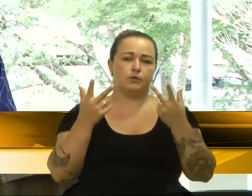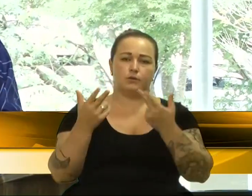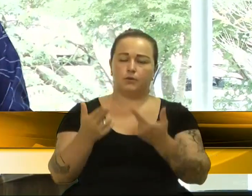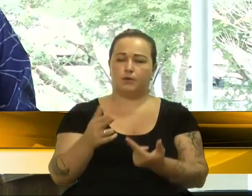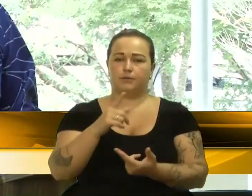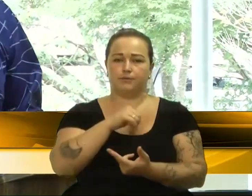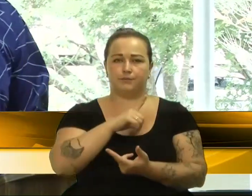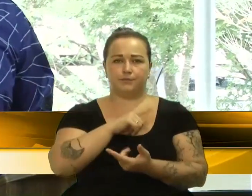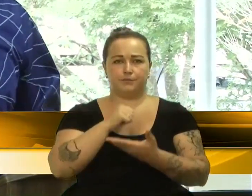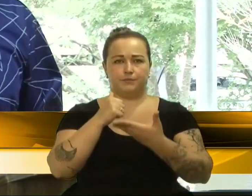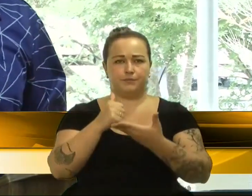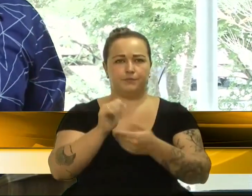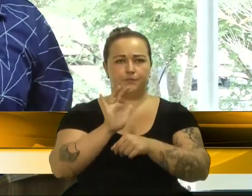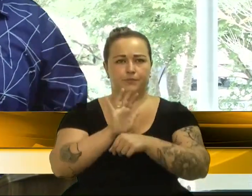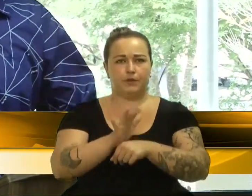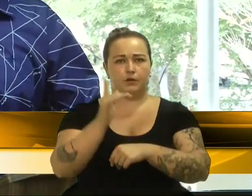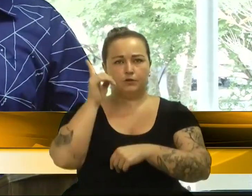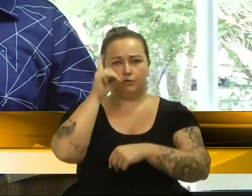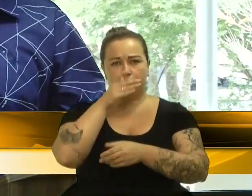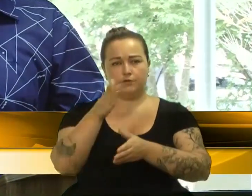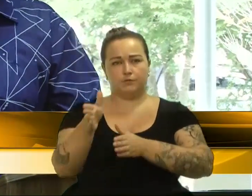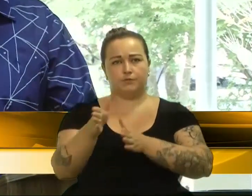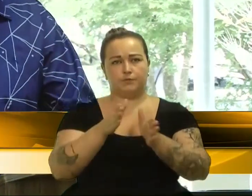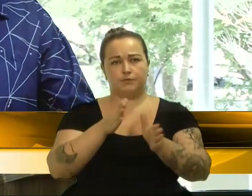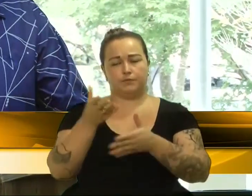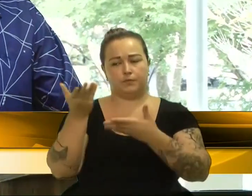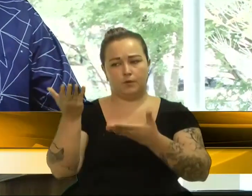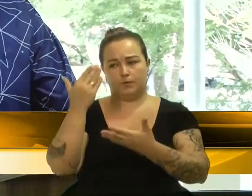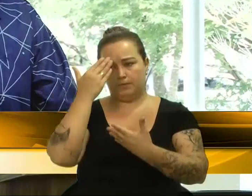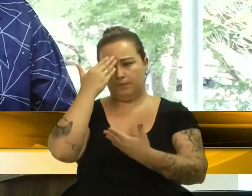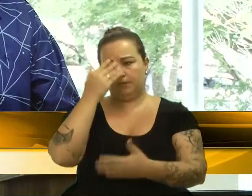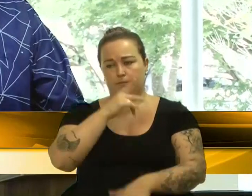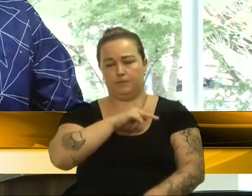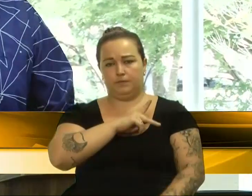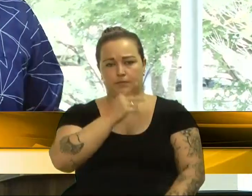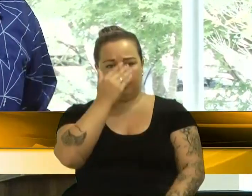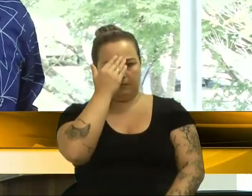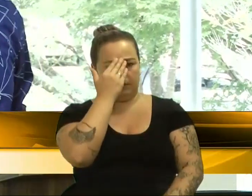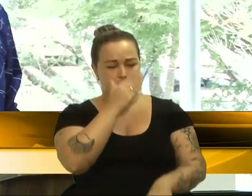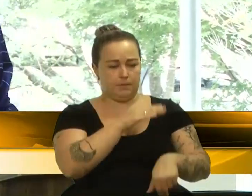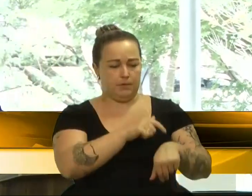auxílio do difícil acesso. Senhor presidente, enquanto era isso, obrigado